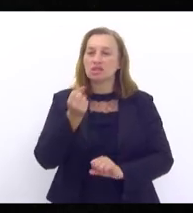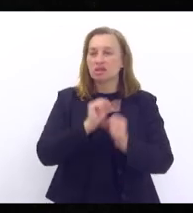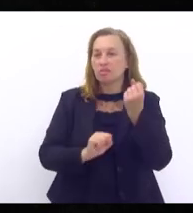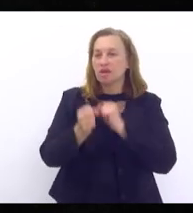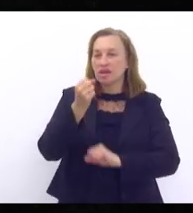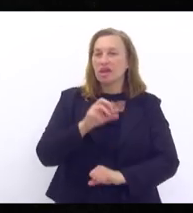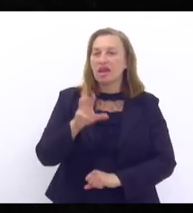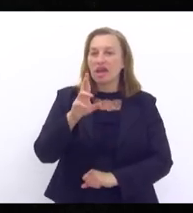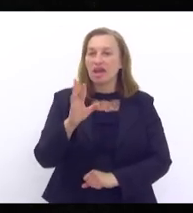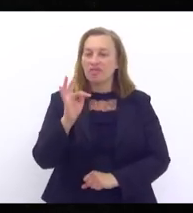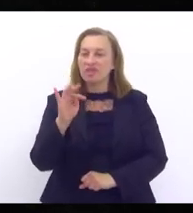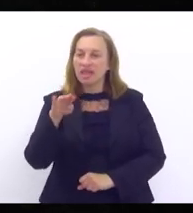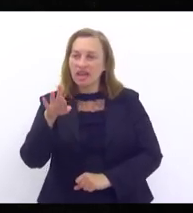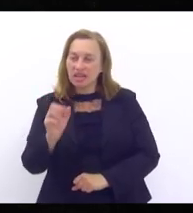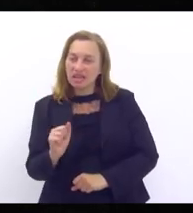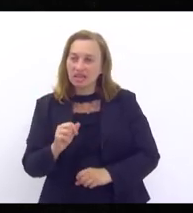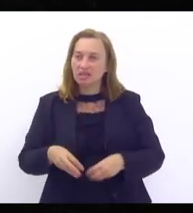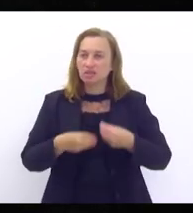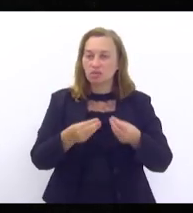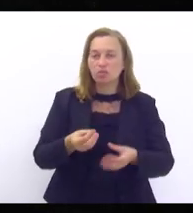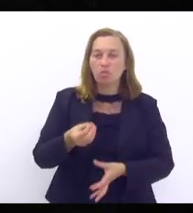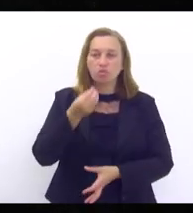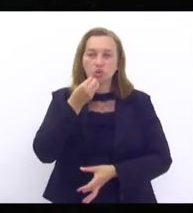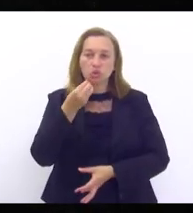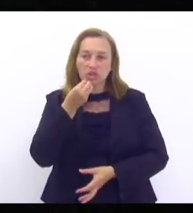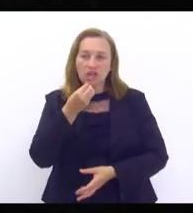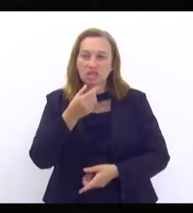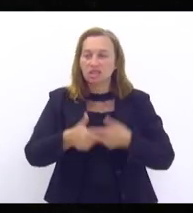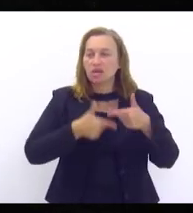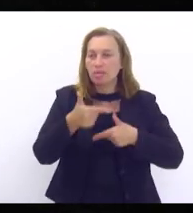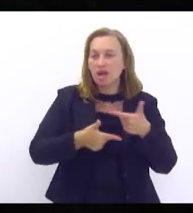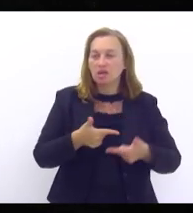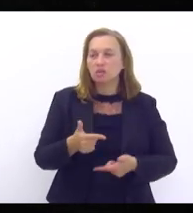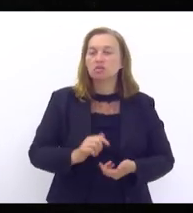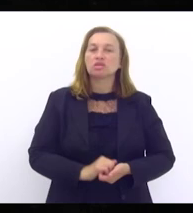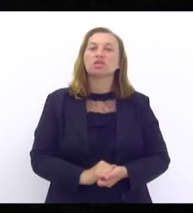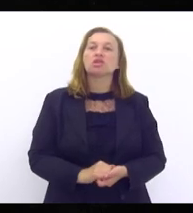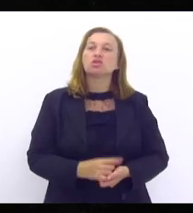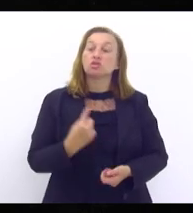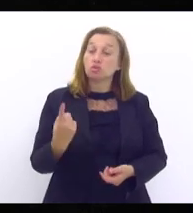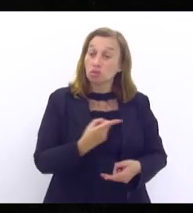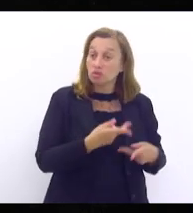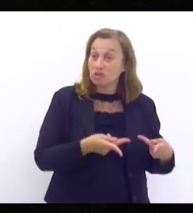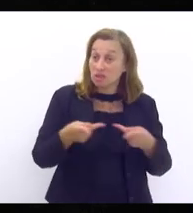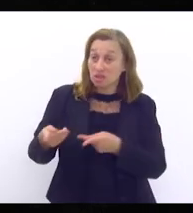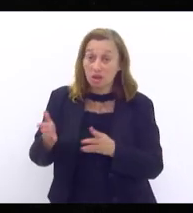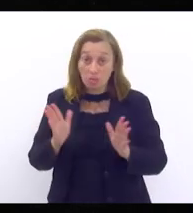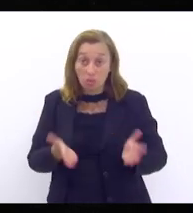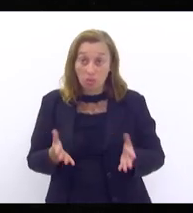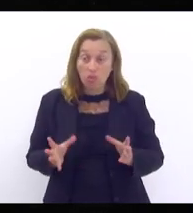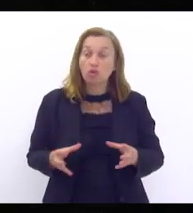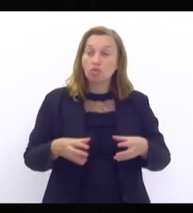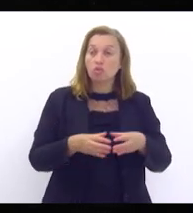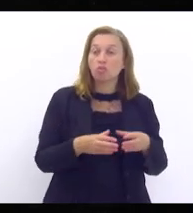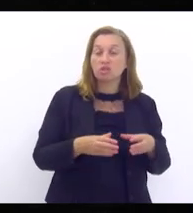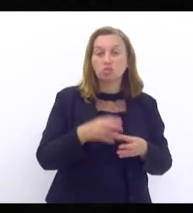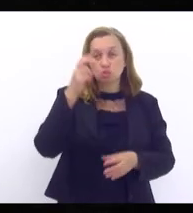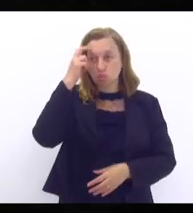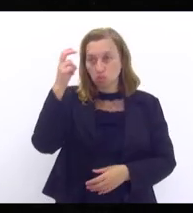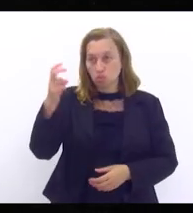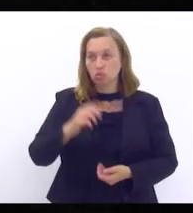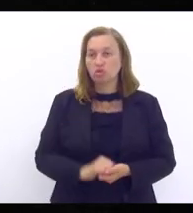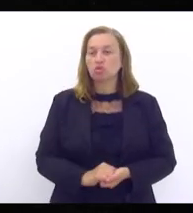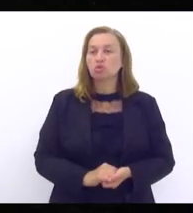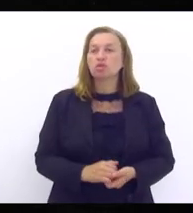gerando emprego e oportunidade. Não menos importante, nós visitamos hoje pela Comissão de Cultura